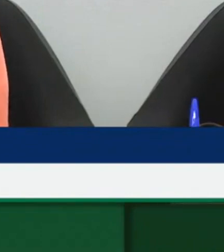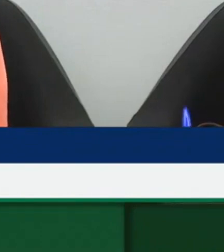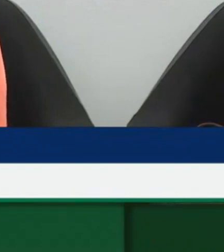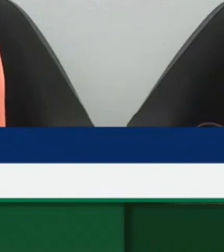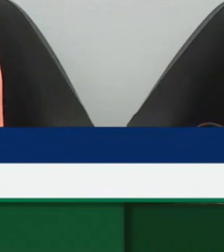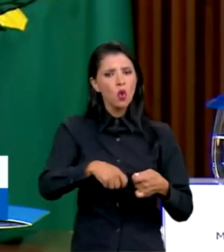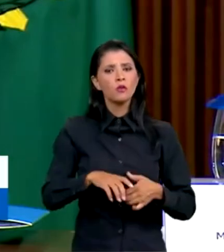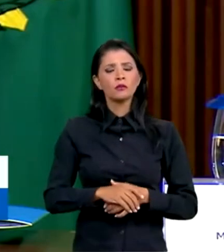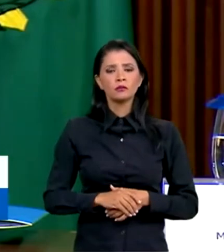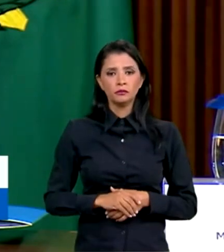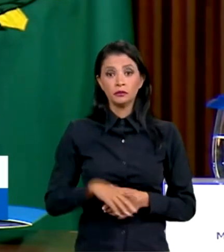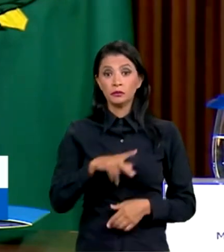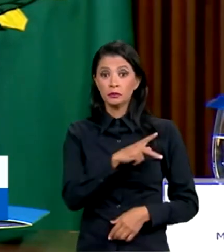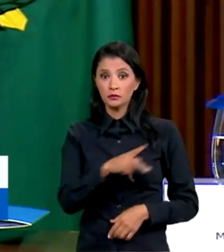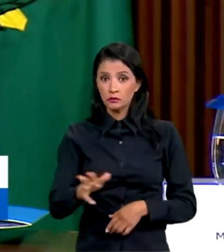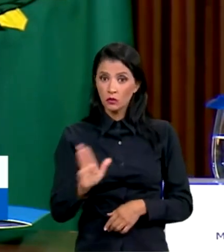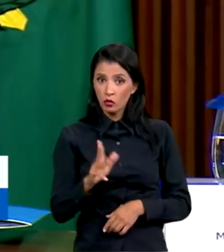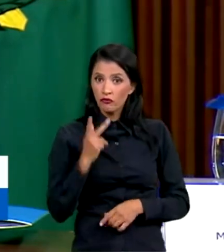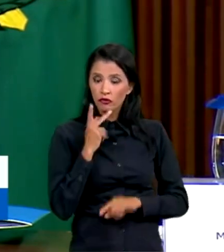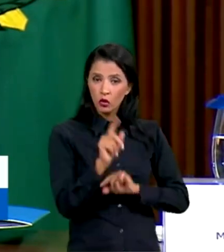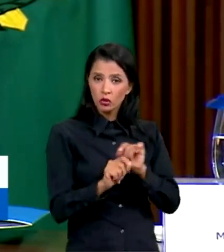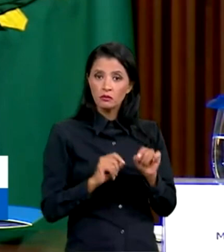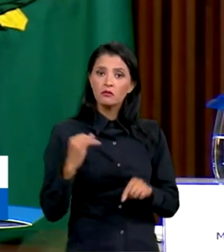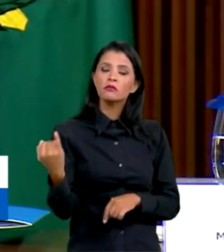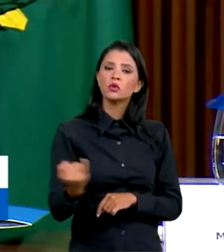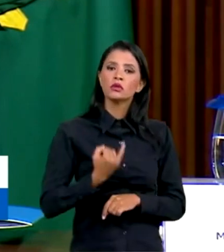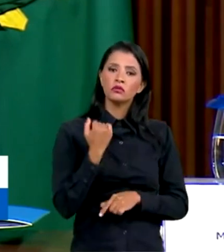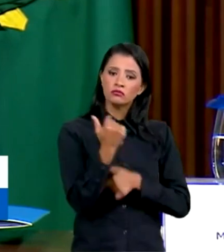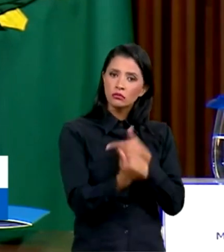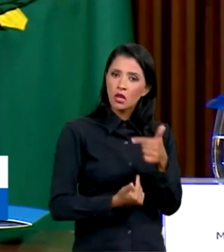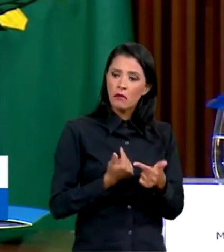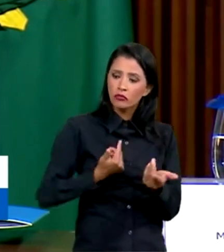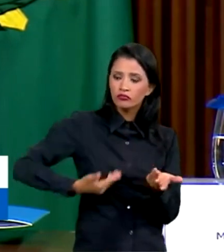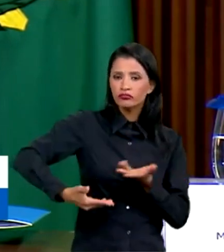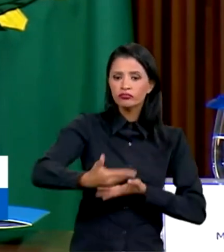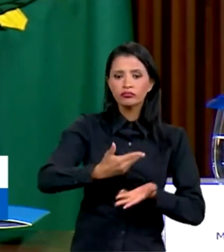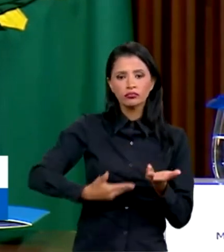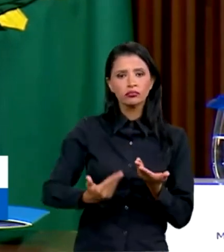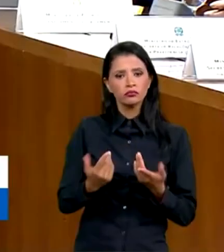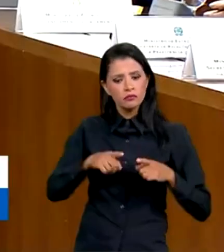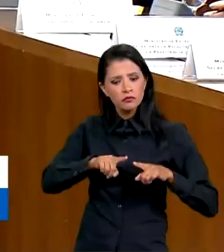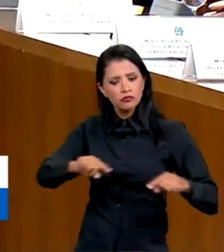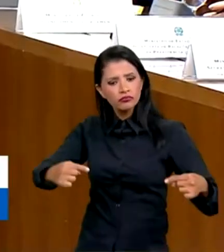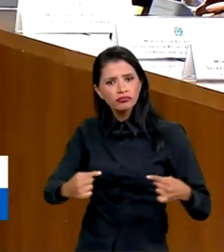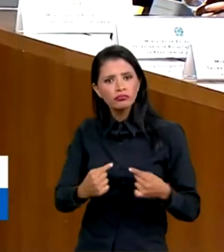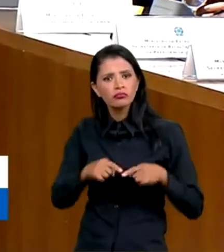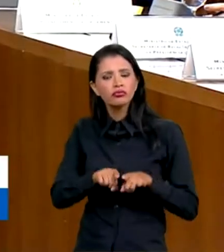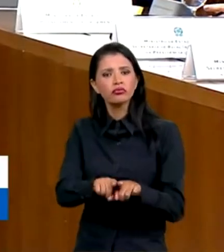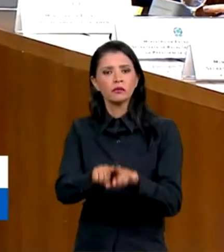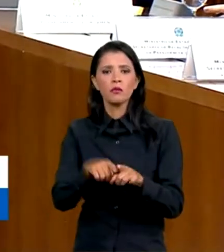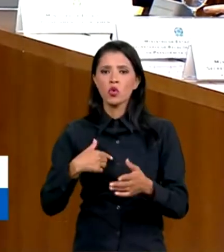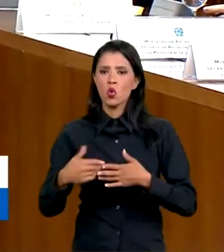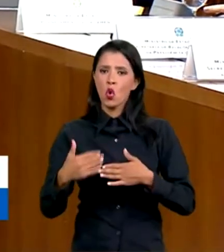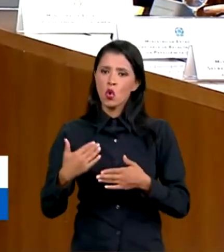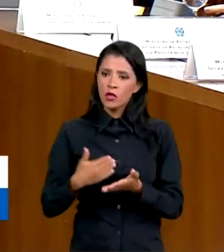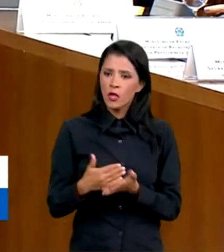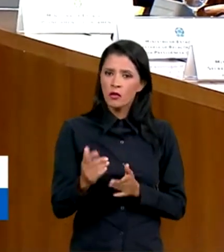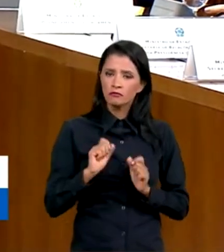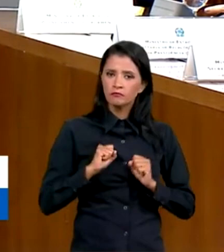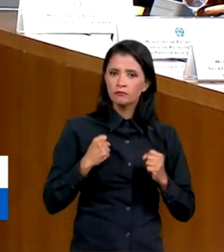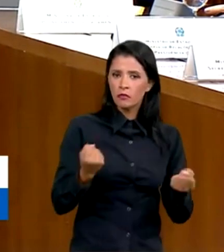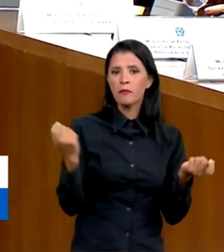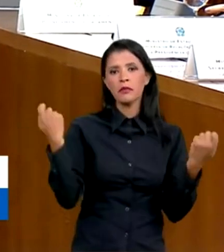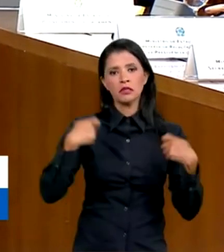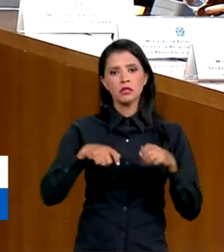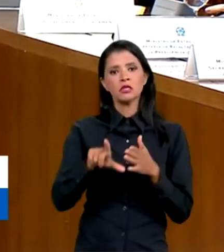igualdade salarial seguindo o caminho de sanar a lacuna da desigualdade salarial governo Lula expediu um